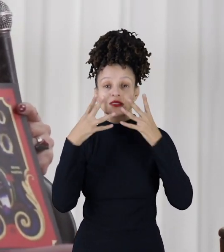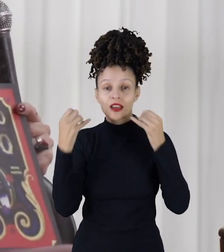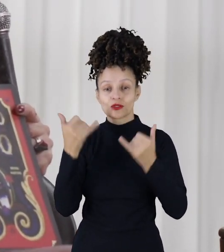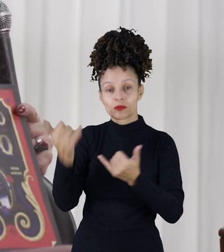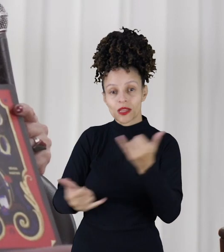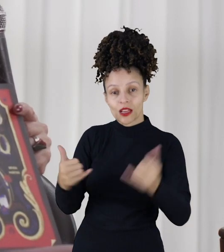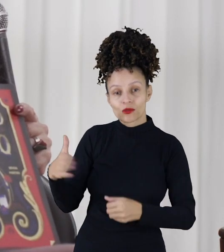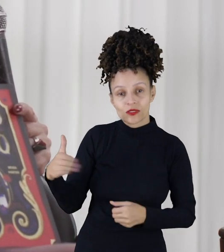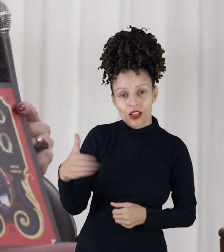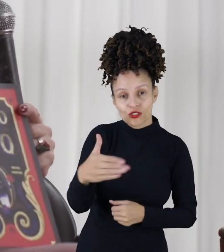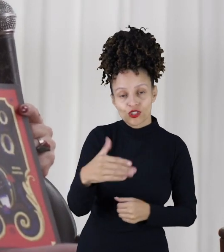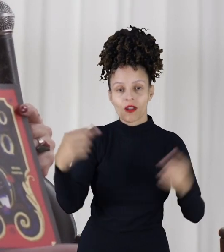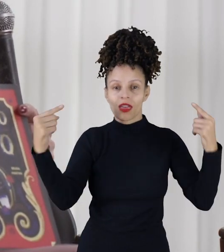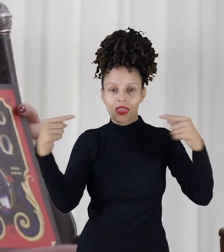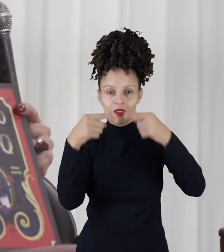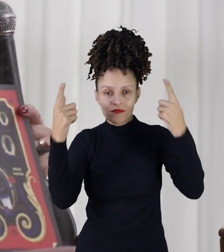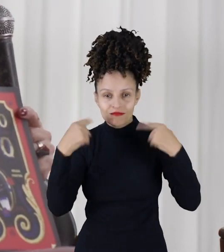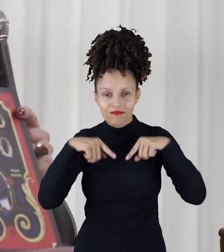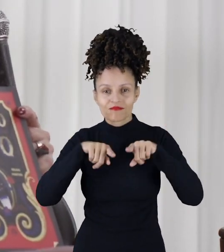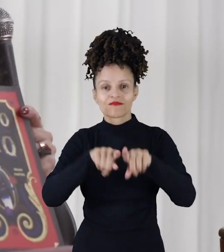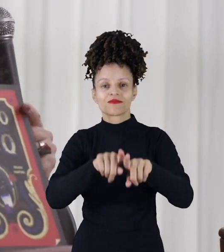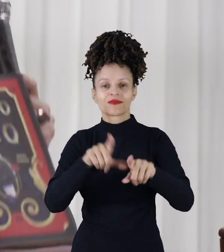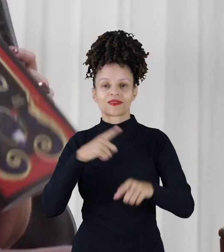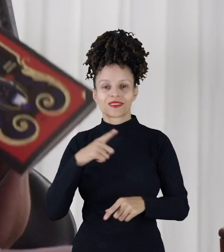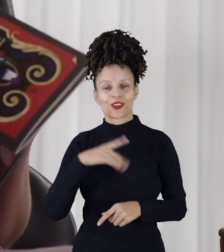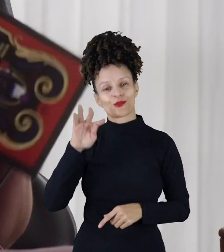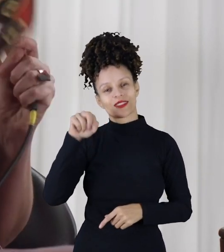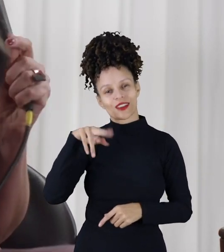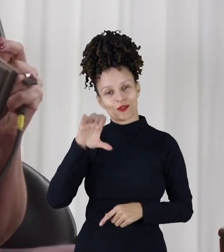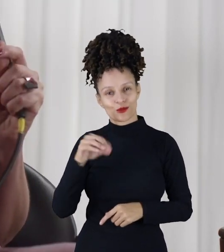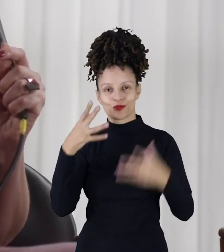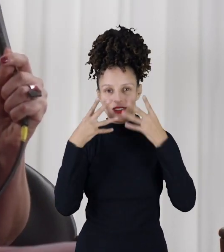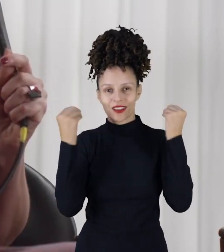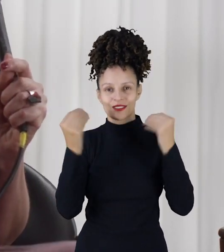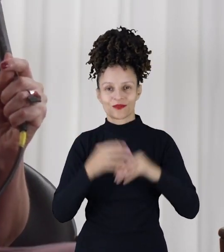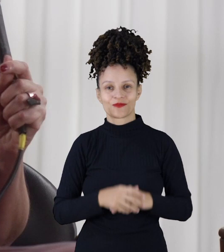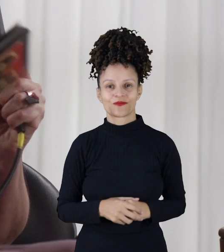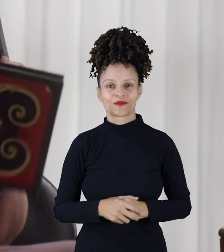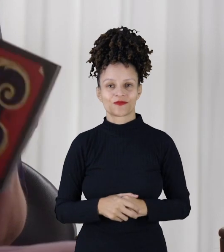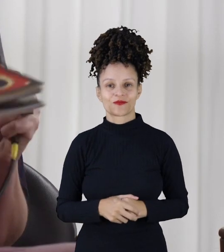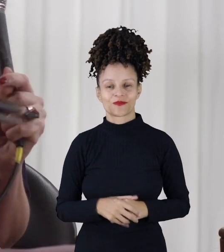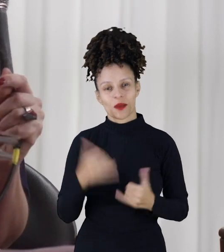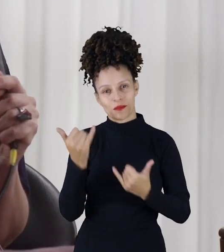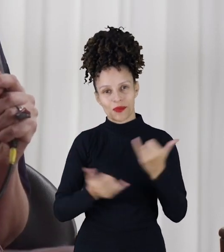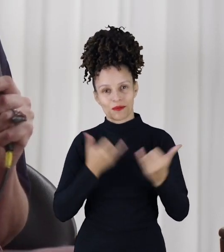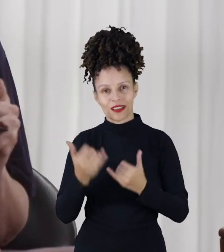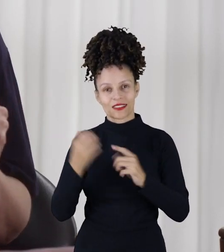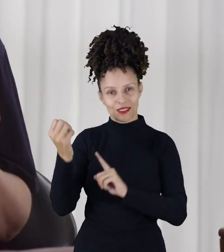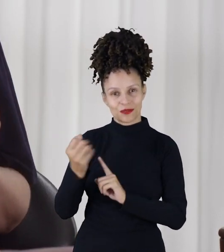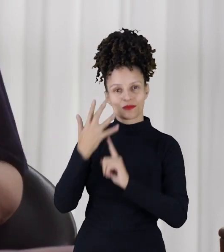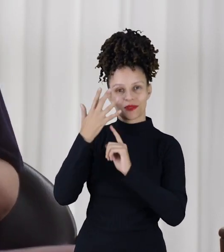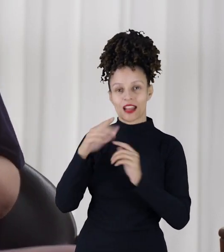gato brincando com uma sardinha. Aí a gente coloca as duas coisas juntas e a gente tem o Tango do Gato. Ele